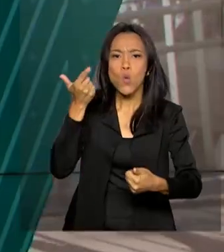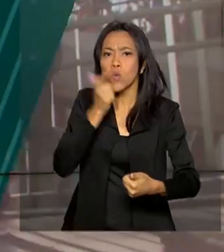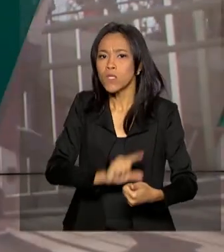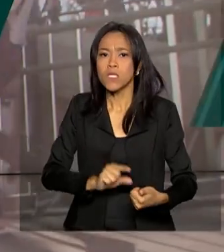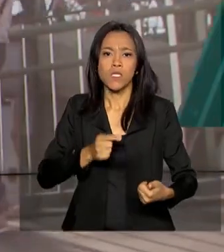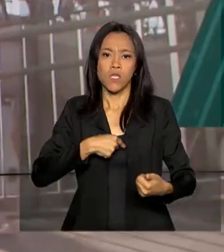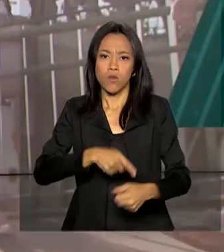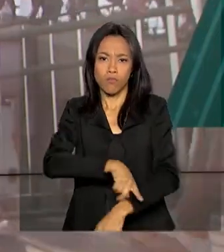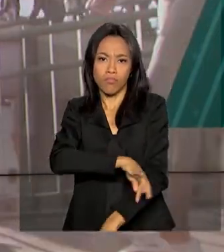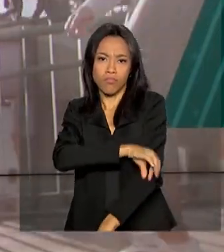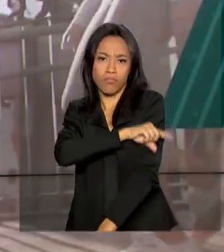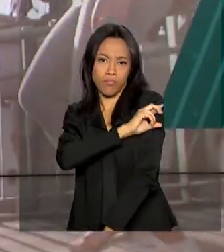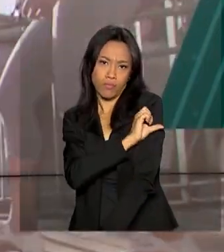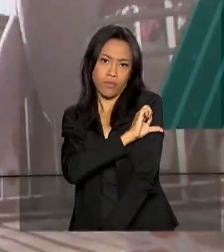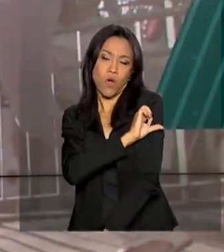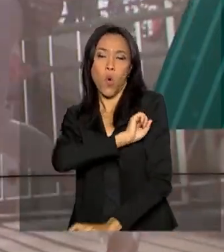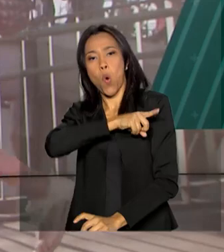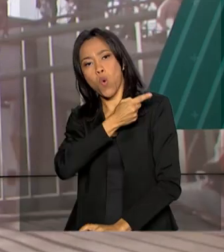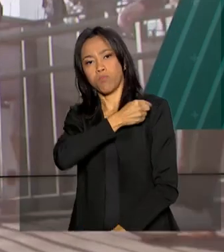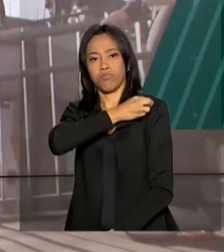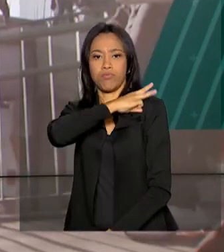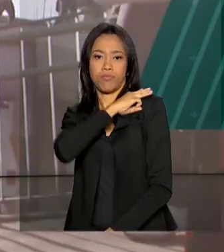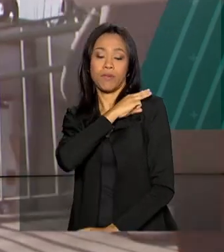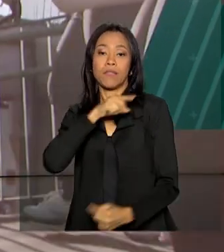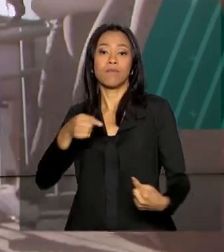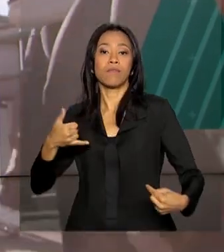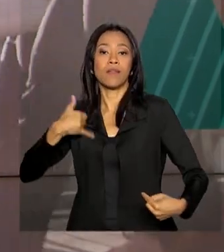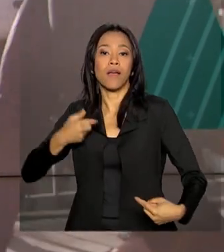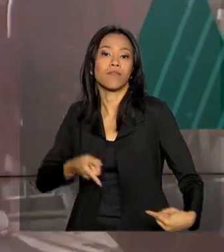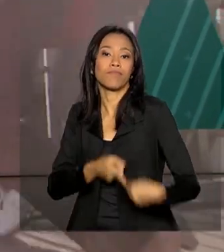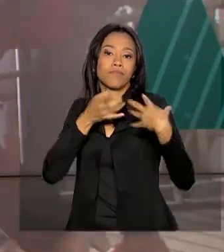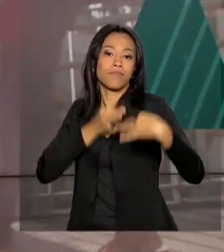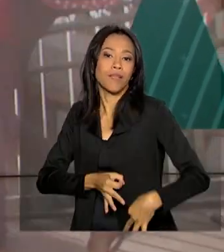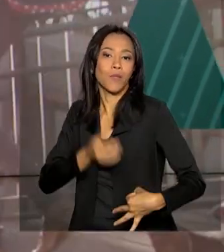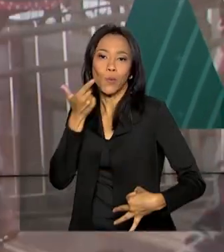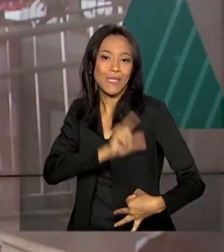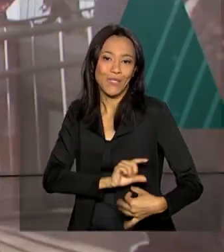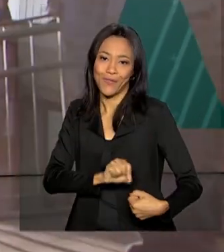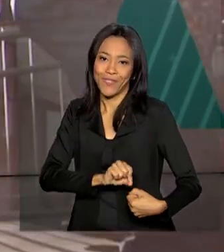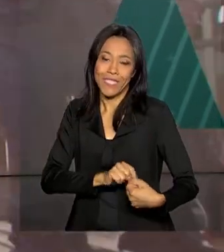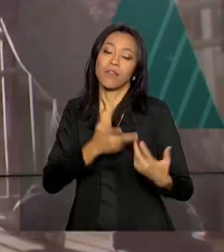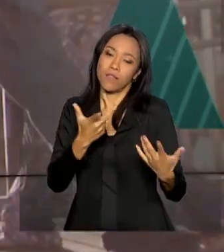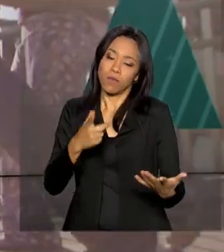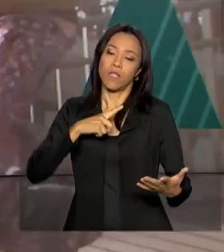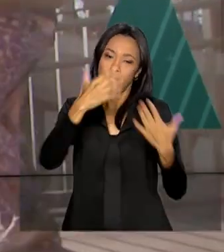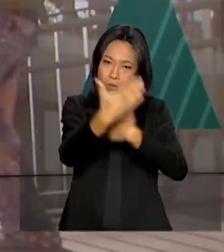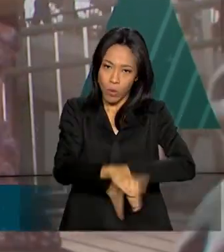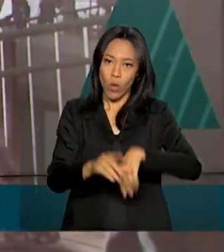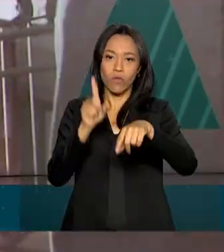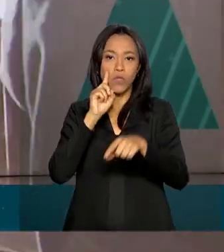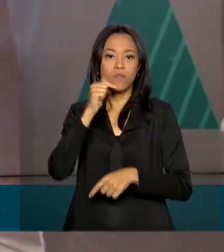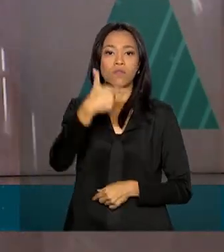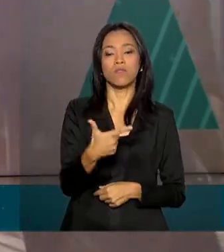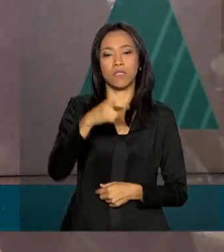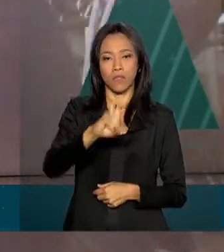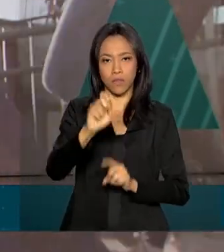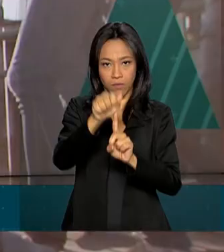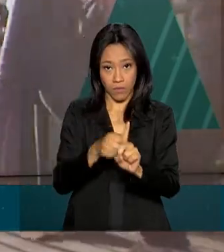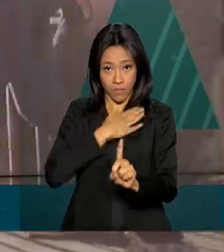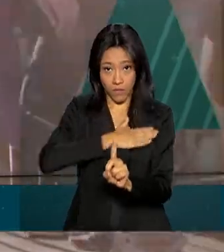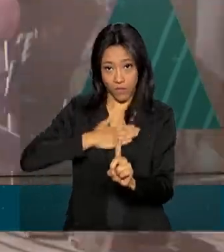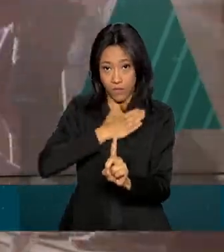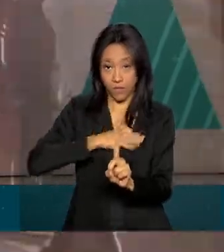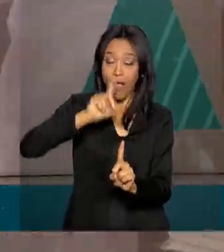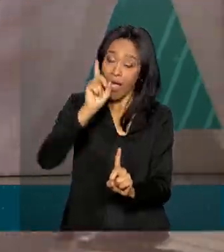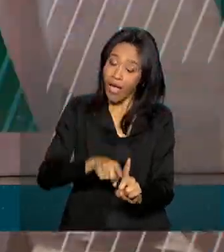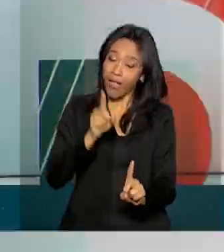ensino fundamental ou ensino médio na idade adequada as provas serão realizadas no dia 25 de agosto as inscrições são